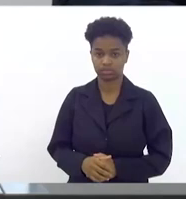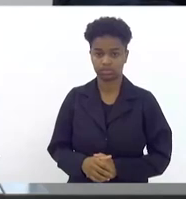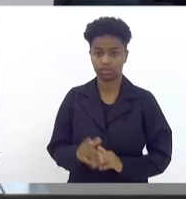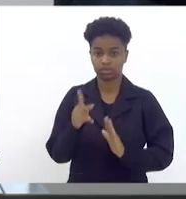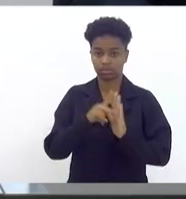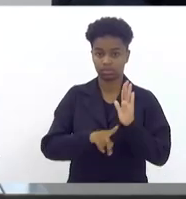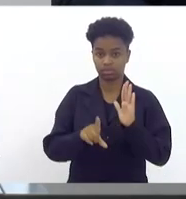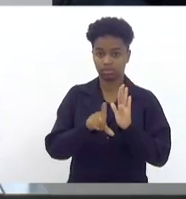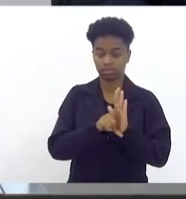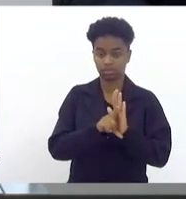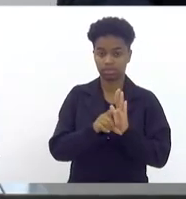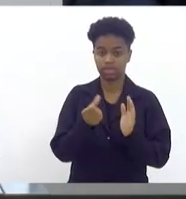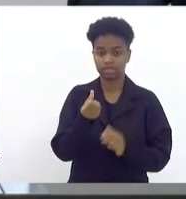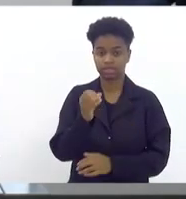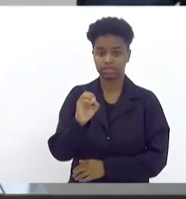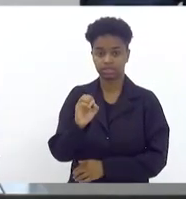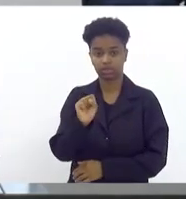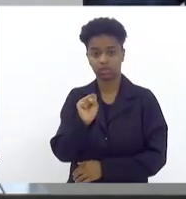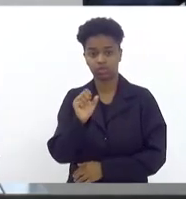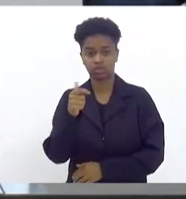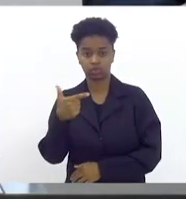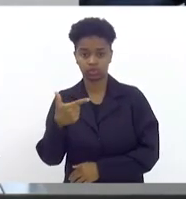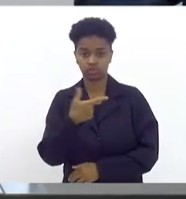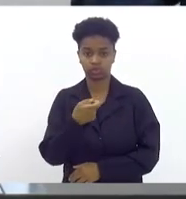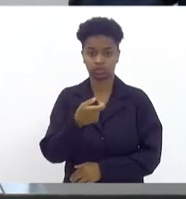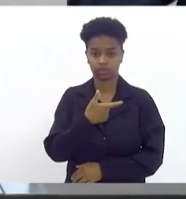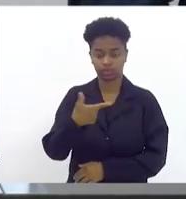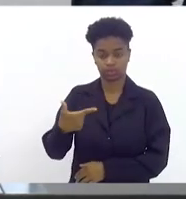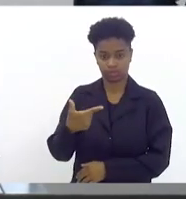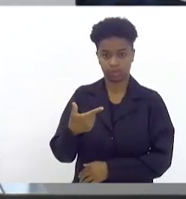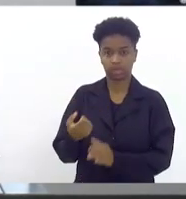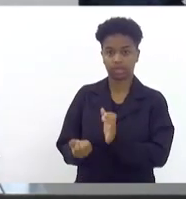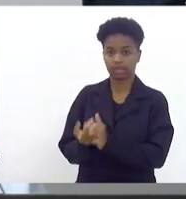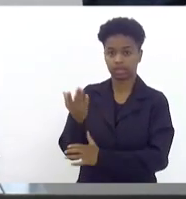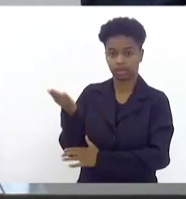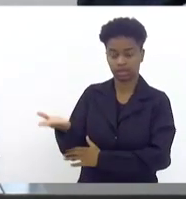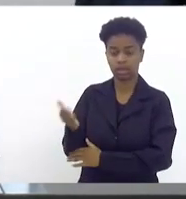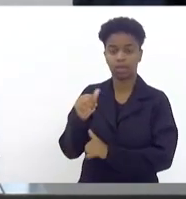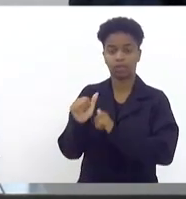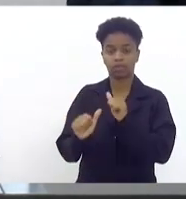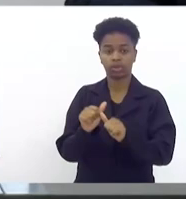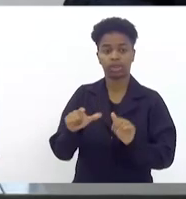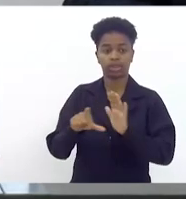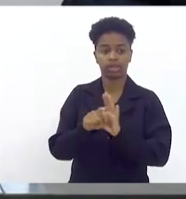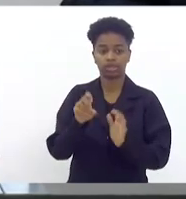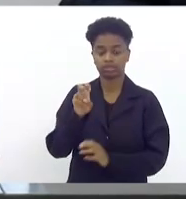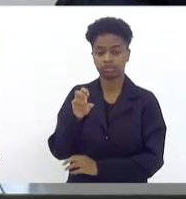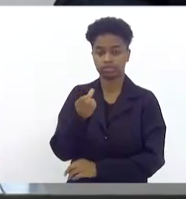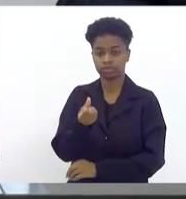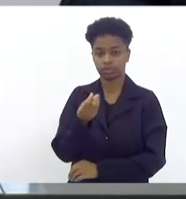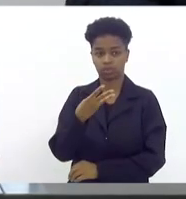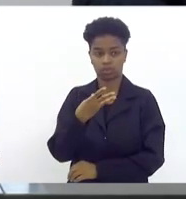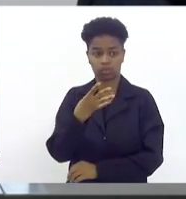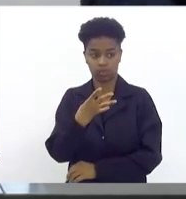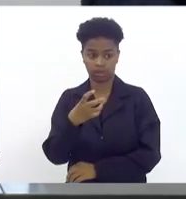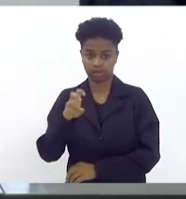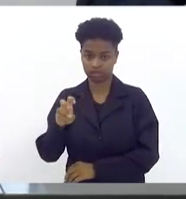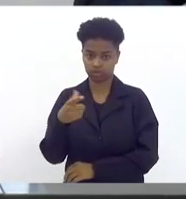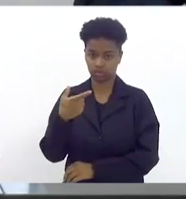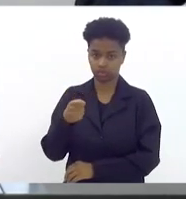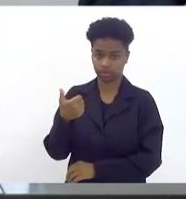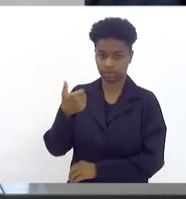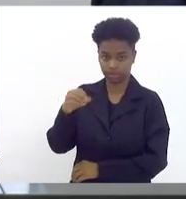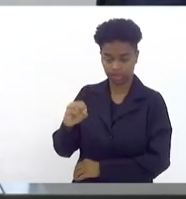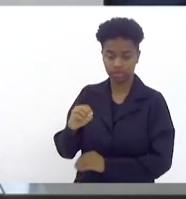projeto de lei 682 de 22, de autoria da deputada Alana Passos, que altera a lei 5.645 de 2010 para incluir no calendário oficial do Estado do